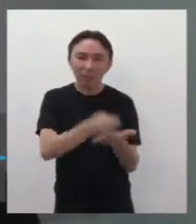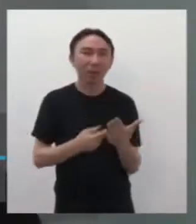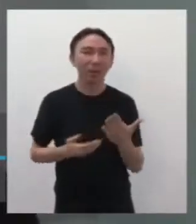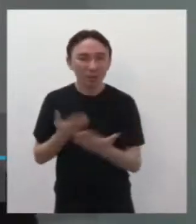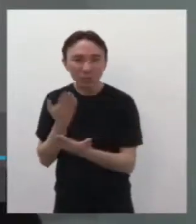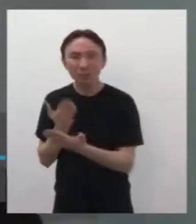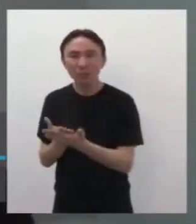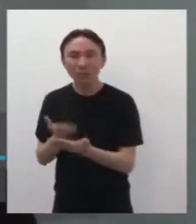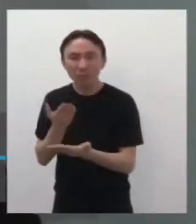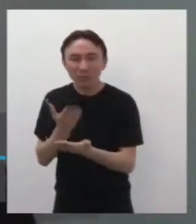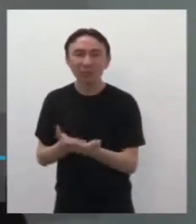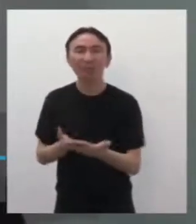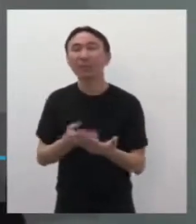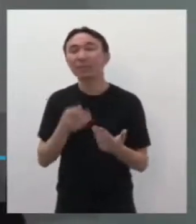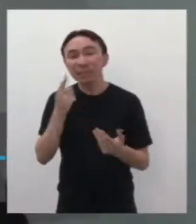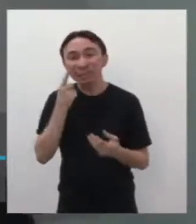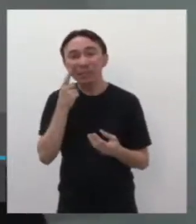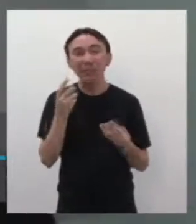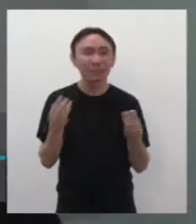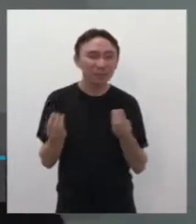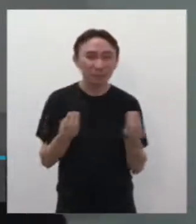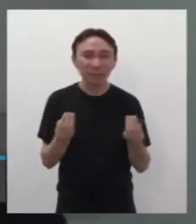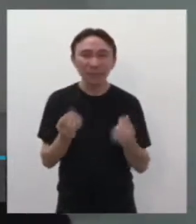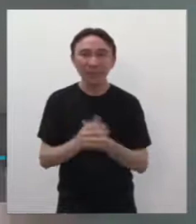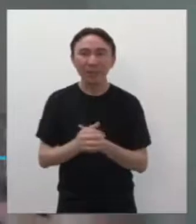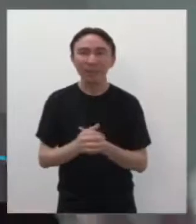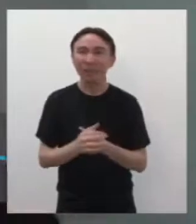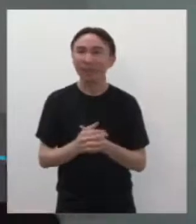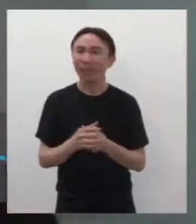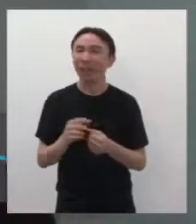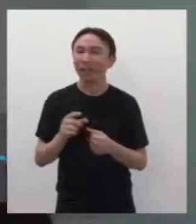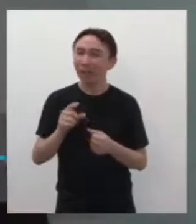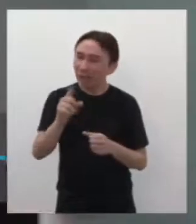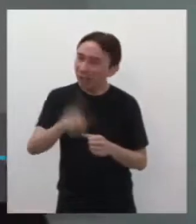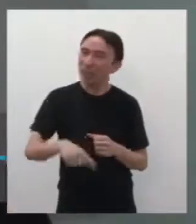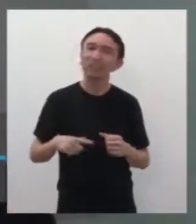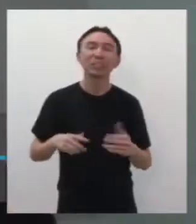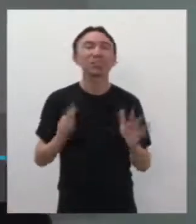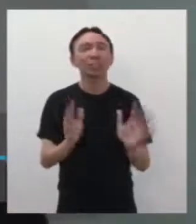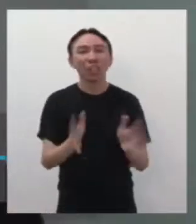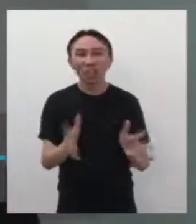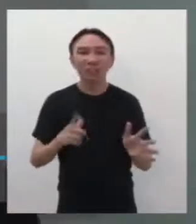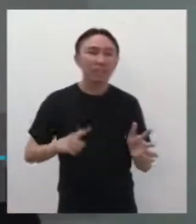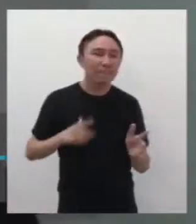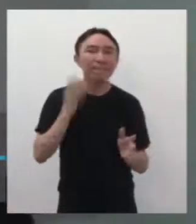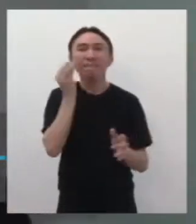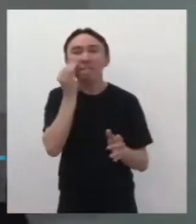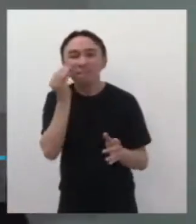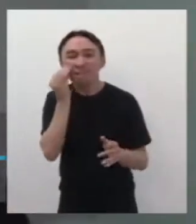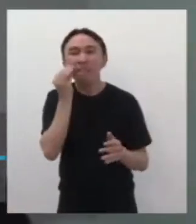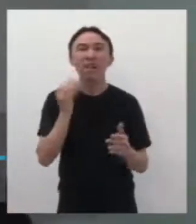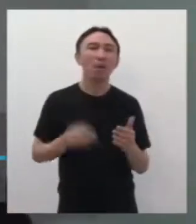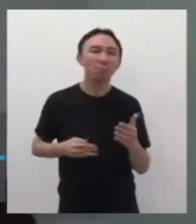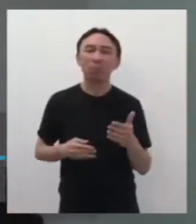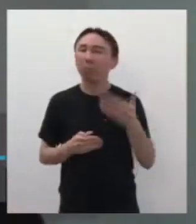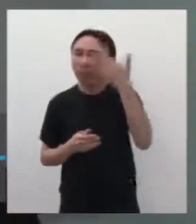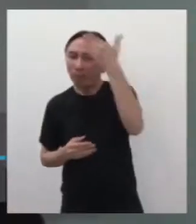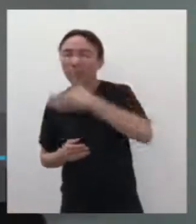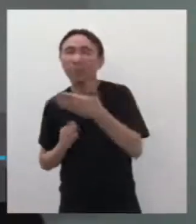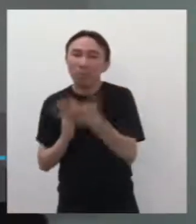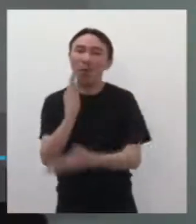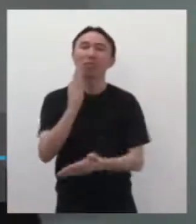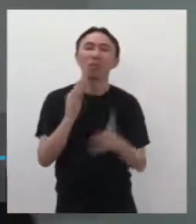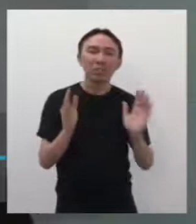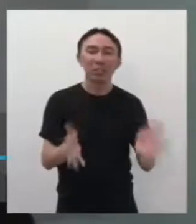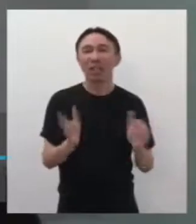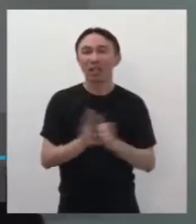de 250 mil alunos. Tá? É um método muito testado, muito comprovado. Eu vou mostrar para vocês ao longo da minha apresentação como é que a